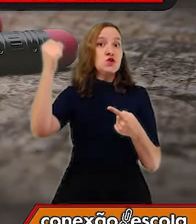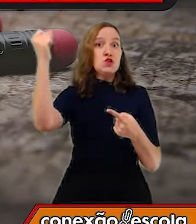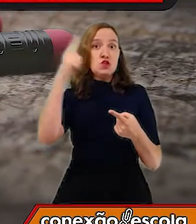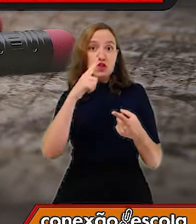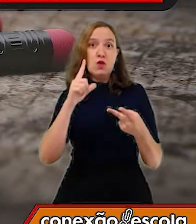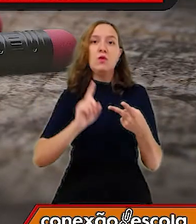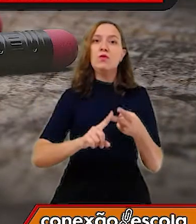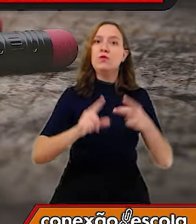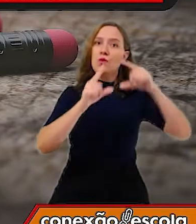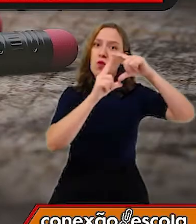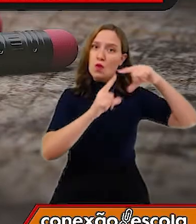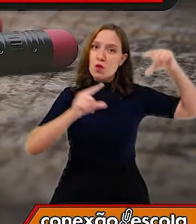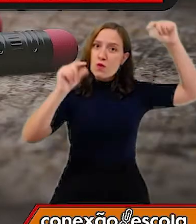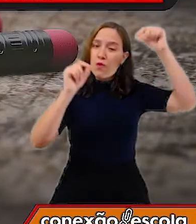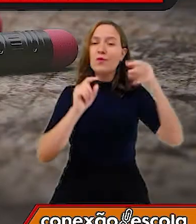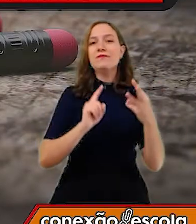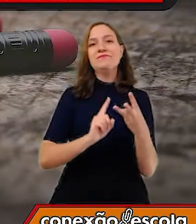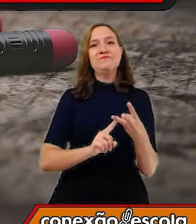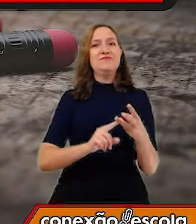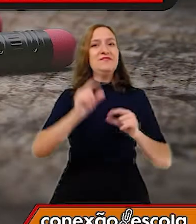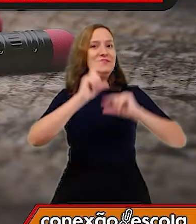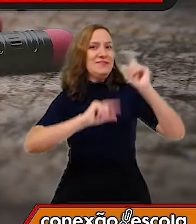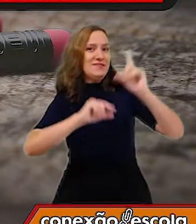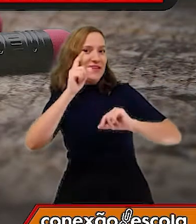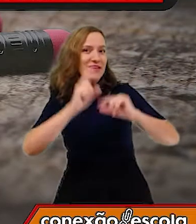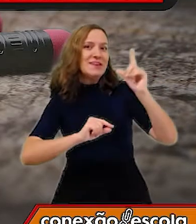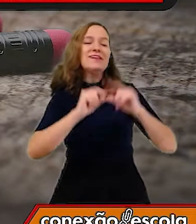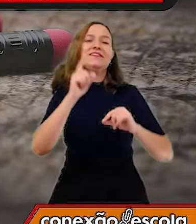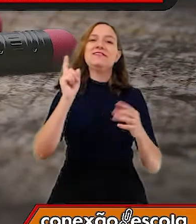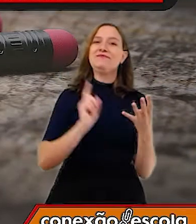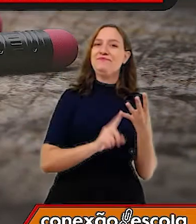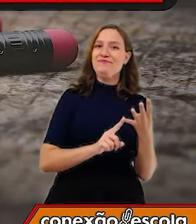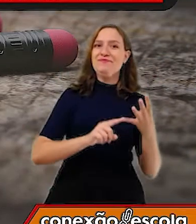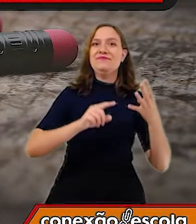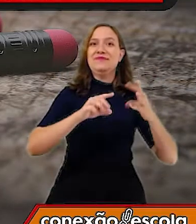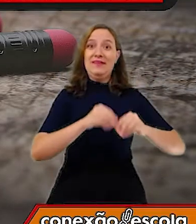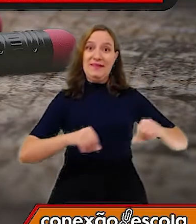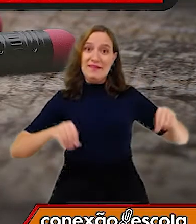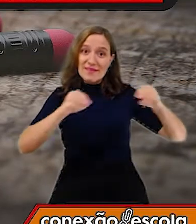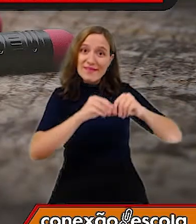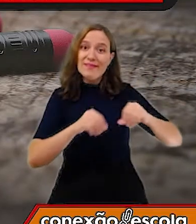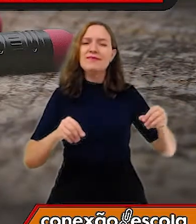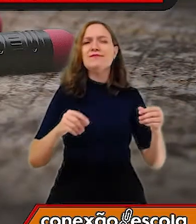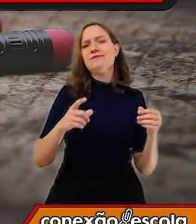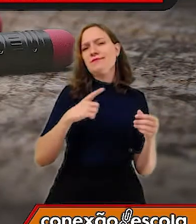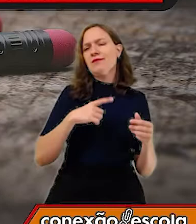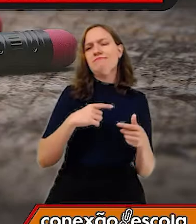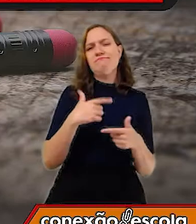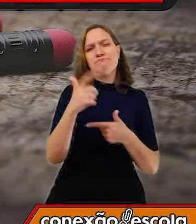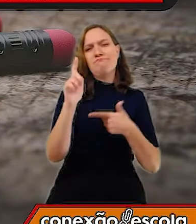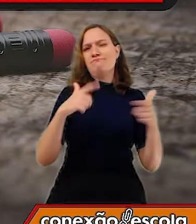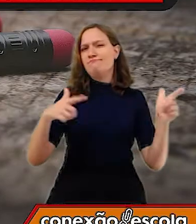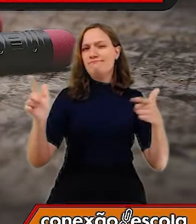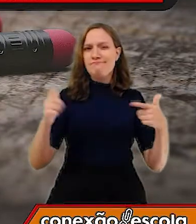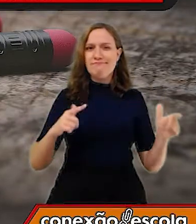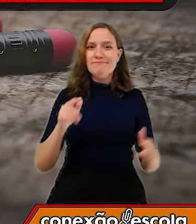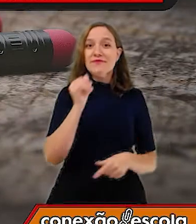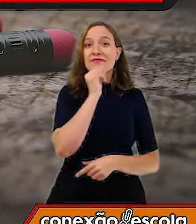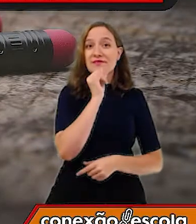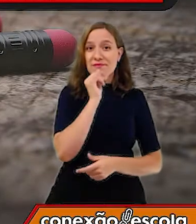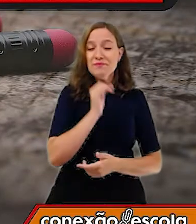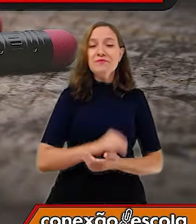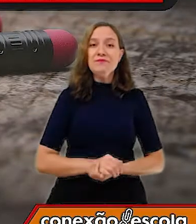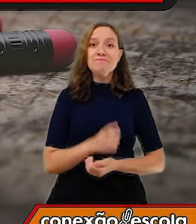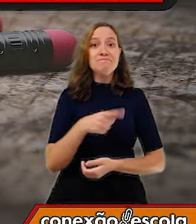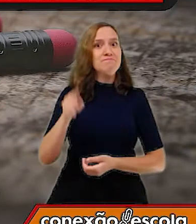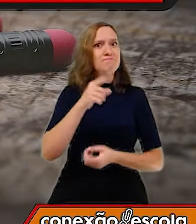a lua, as estrelas, a areia e muitos outros. Então, vocês viram que